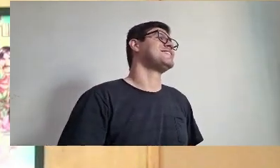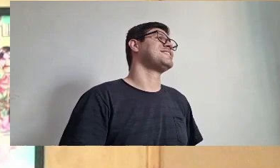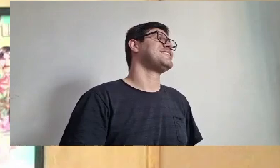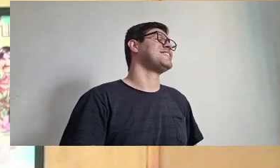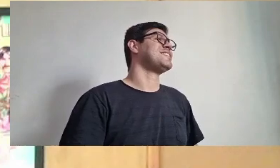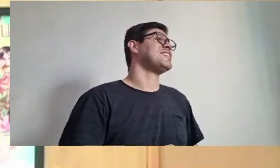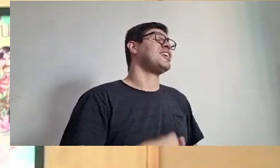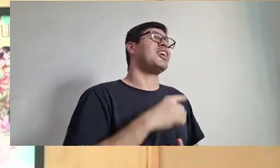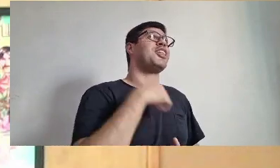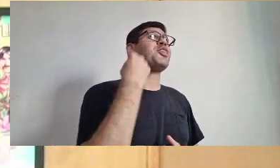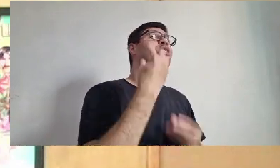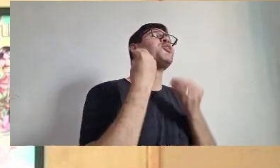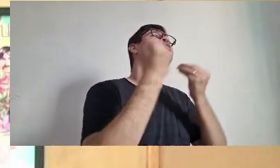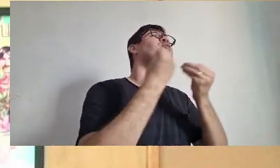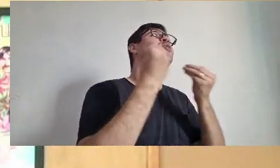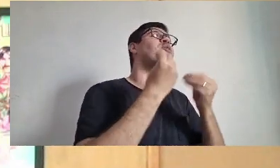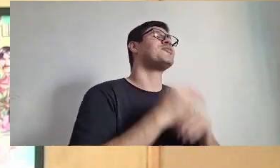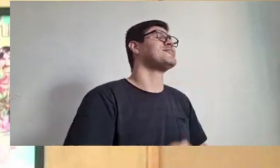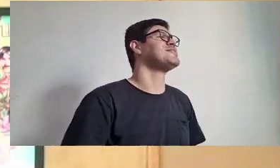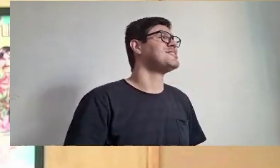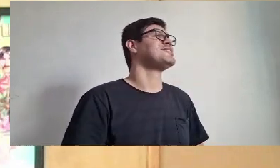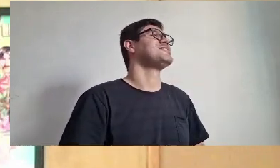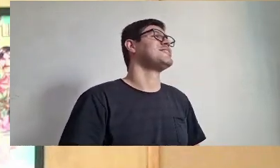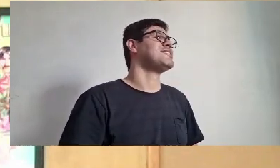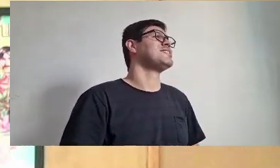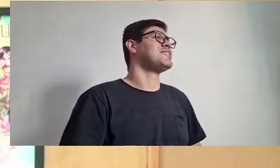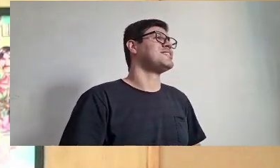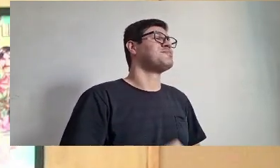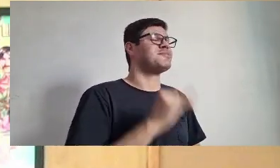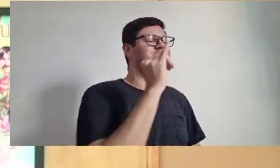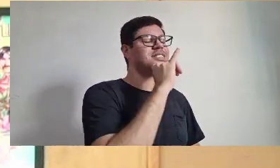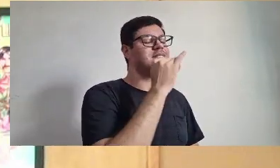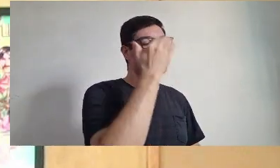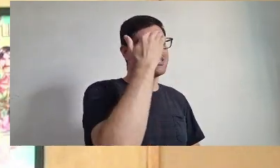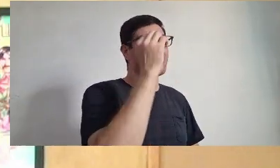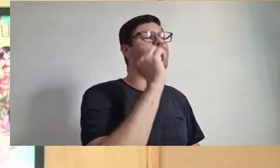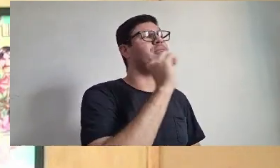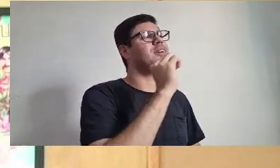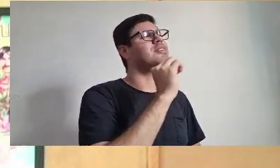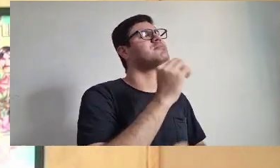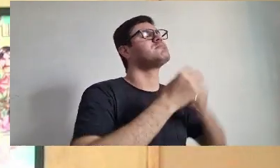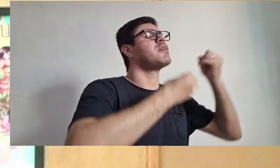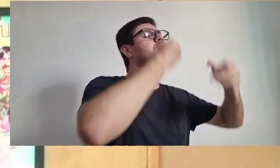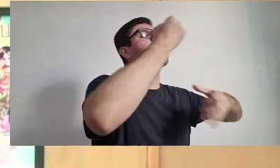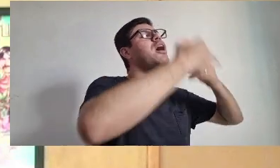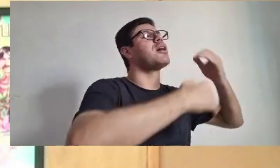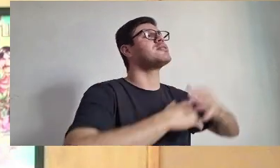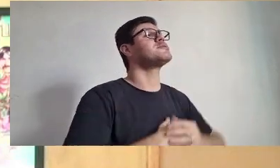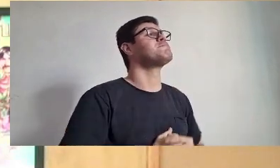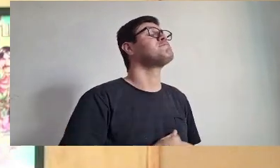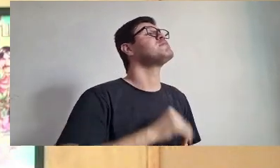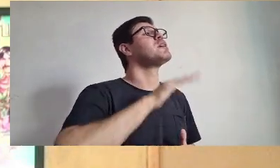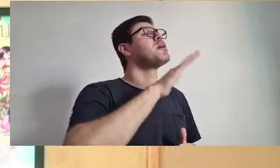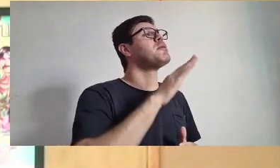nós? Romani 8:31. E já aproveito o ensejo para me despedir aqui de